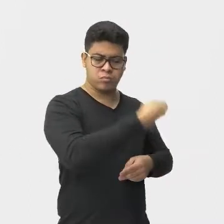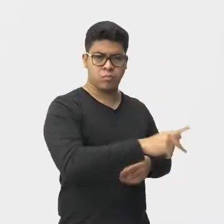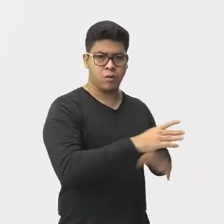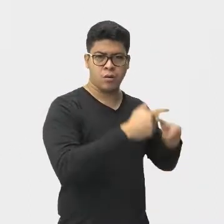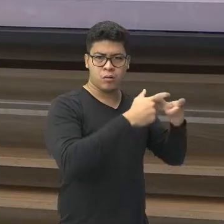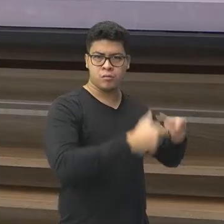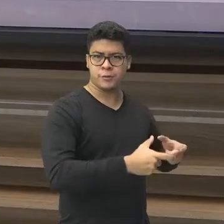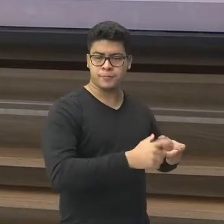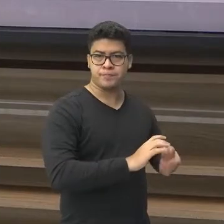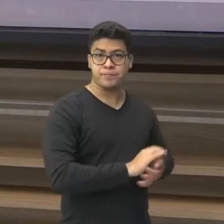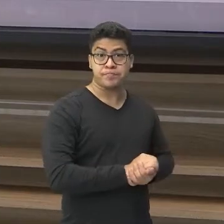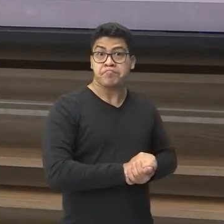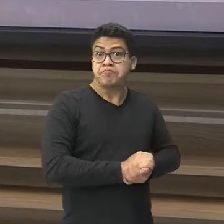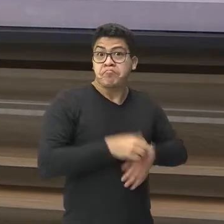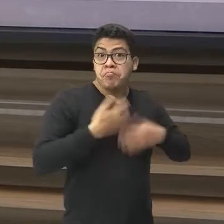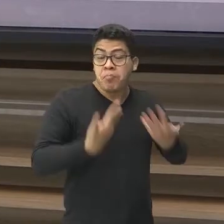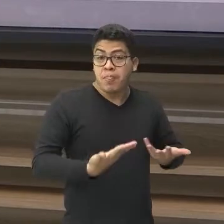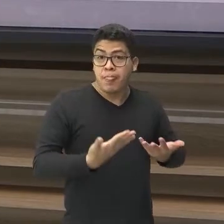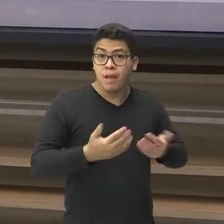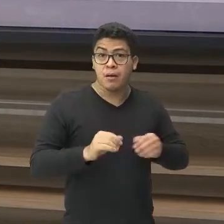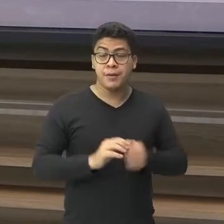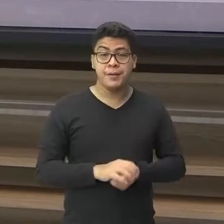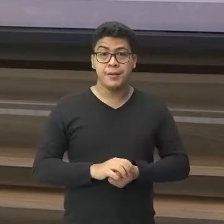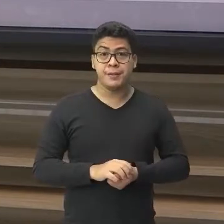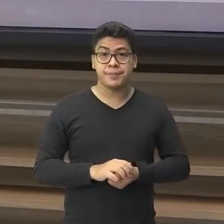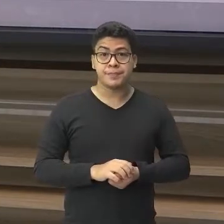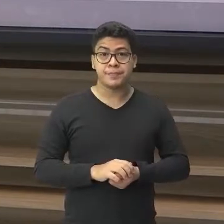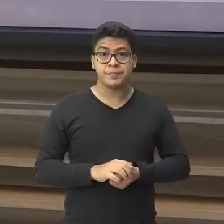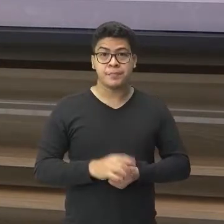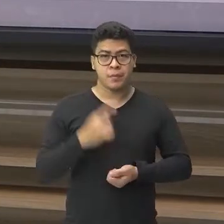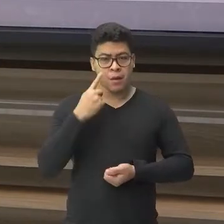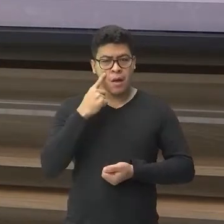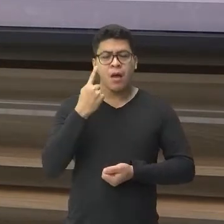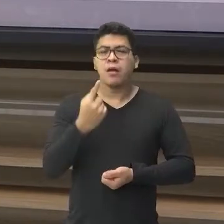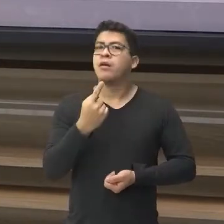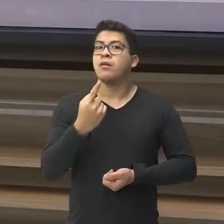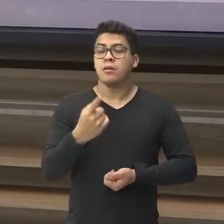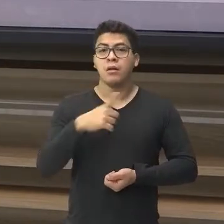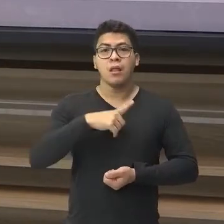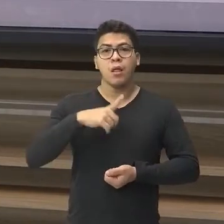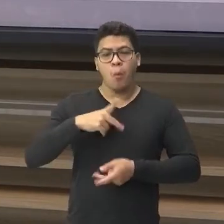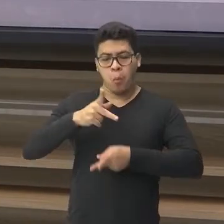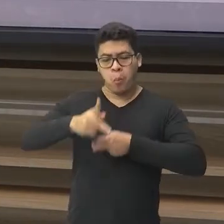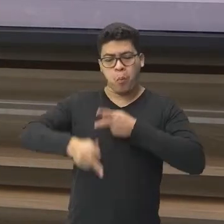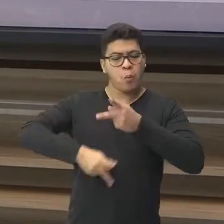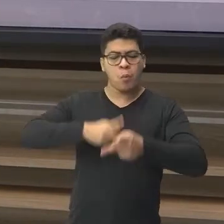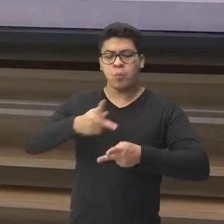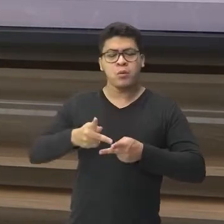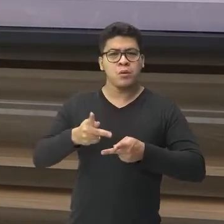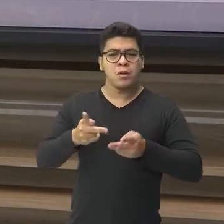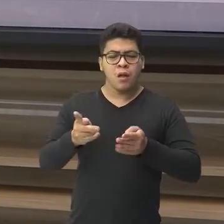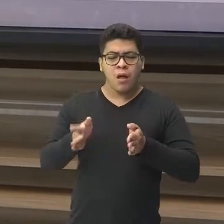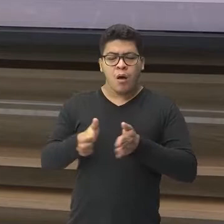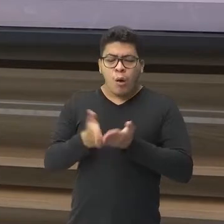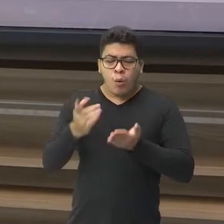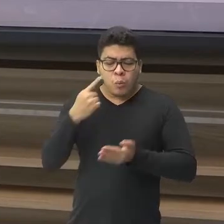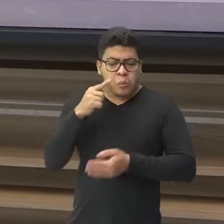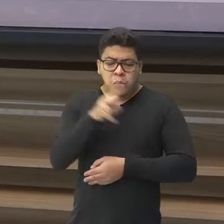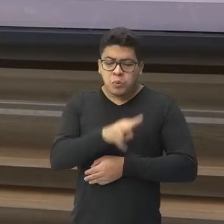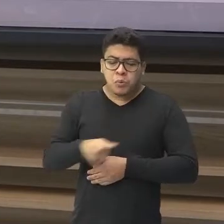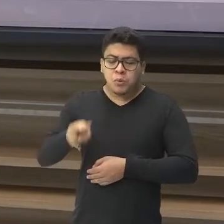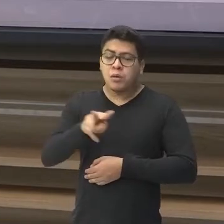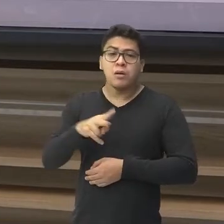gente vai ver que a população local, a população civil, os cidadãos que não estavam envolvidos diretamente na guerra,